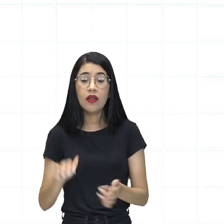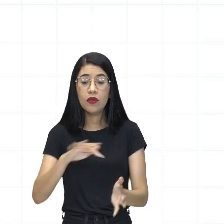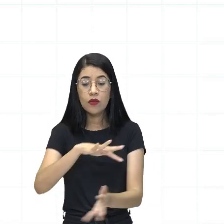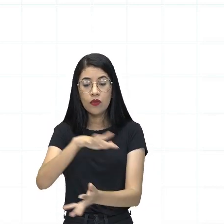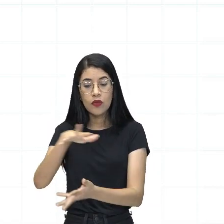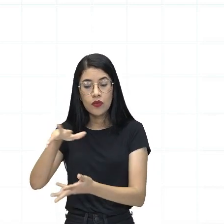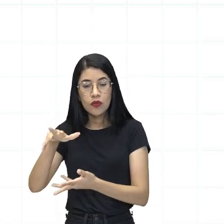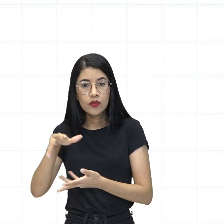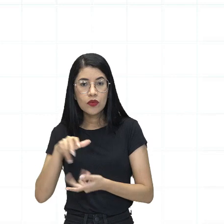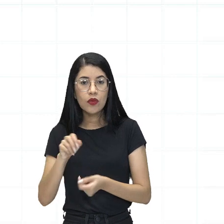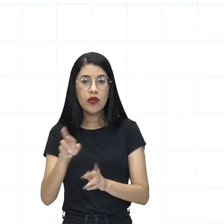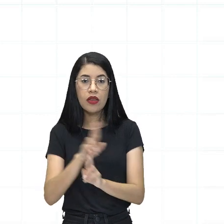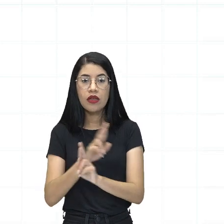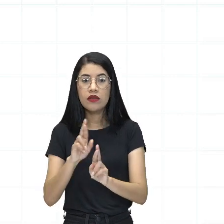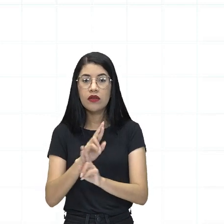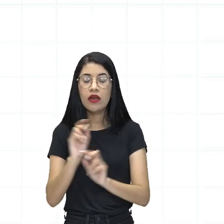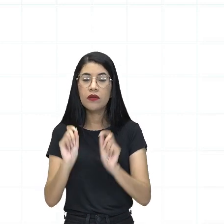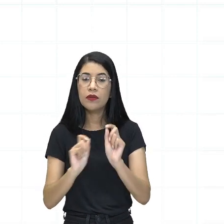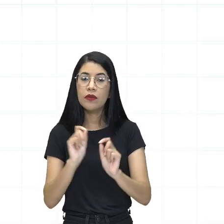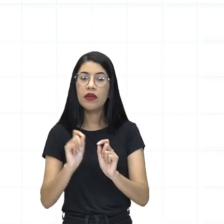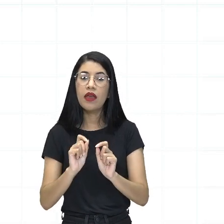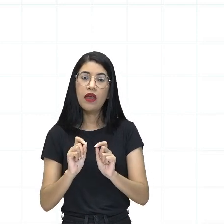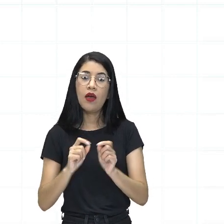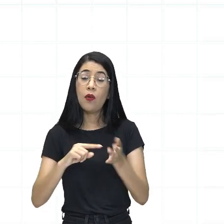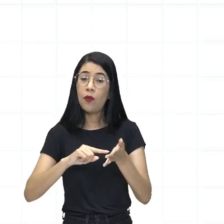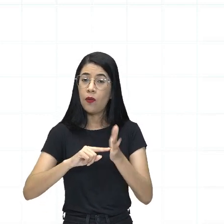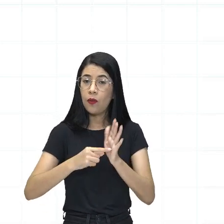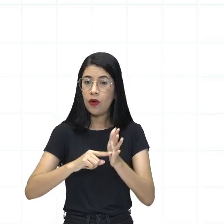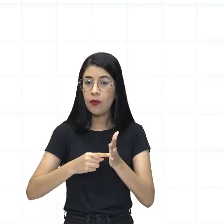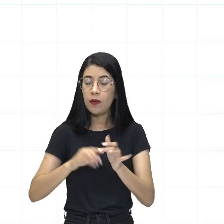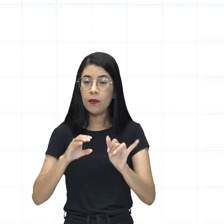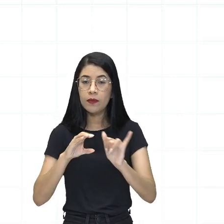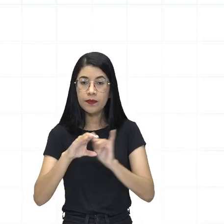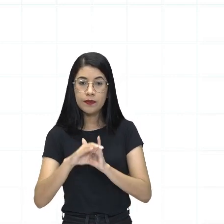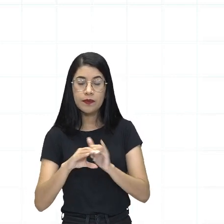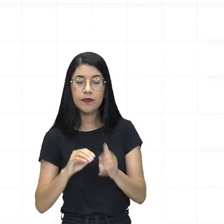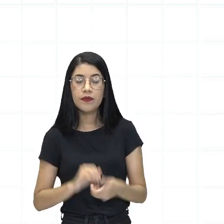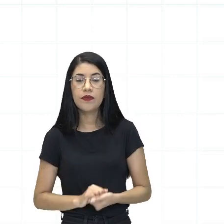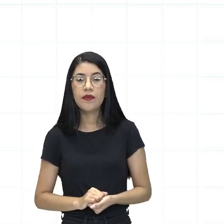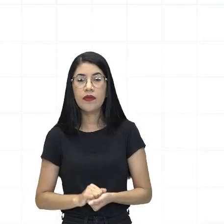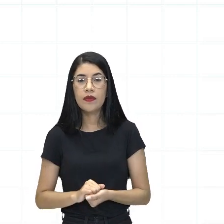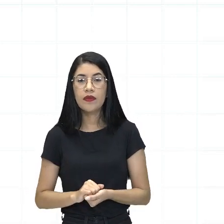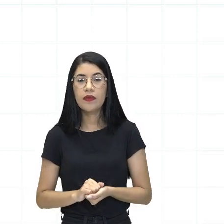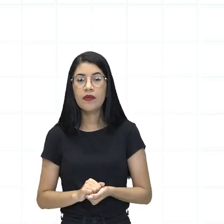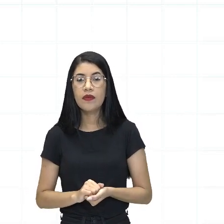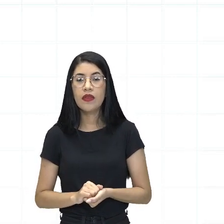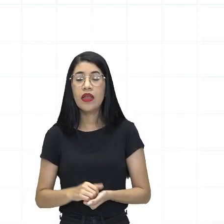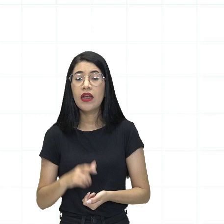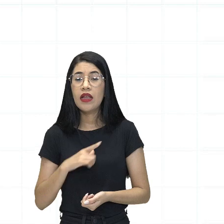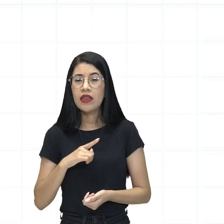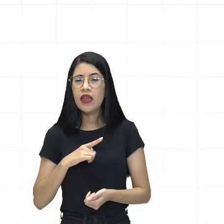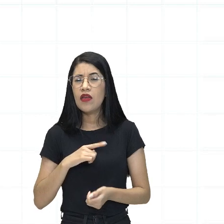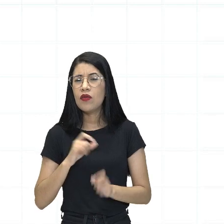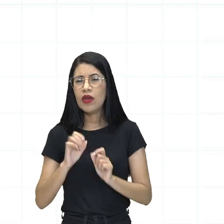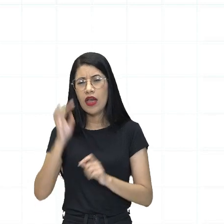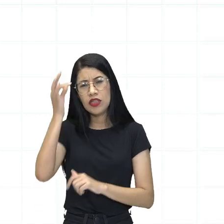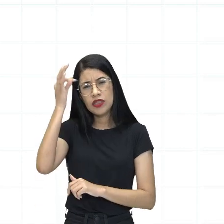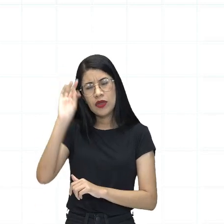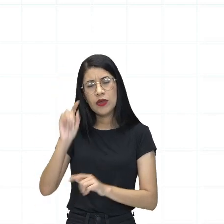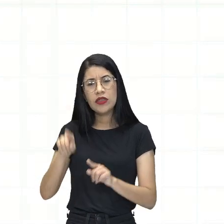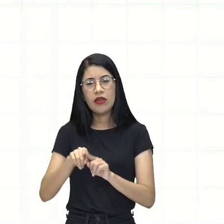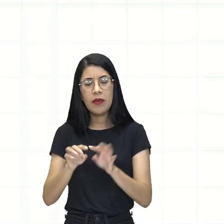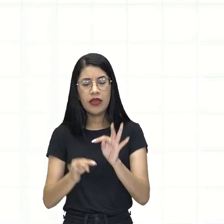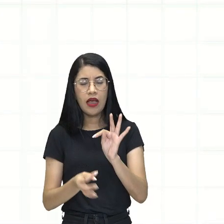têm grande relação com o desenvolvimento das máquinas térmicas, né, que aí teve aí as leis da termodinâmica